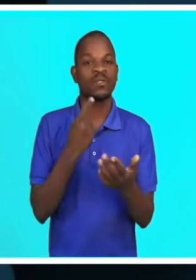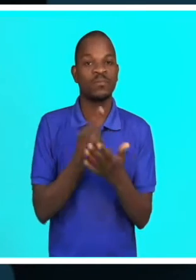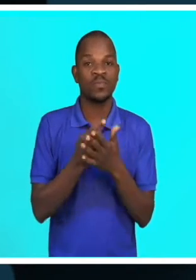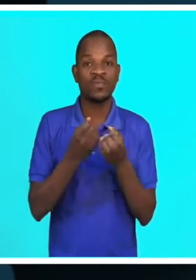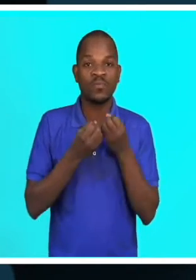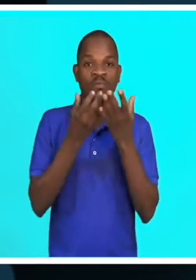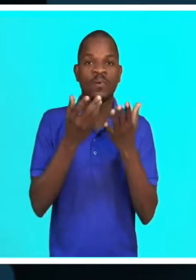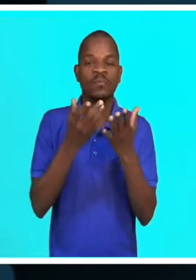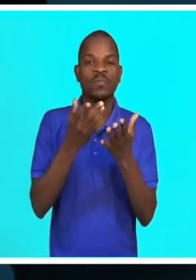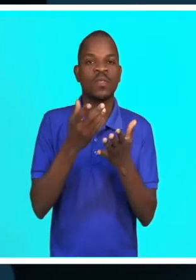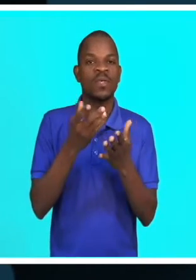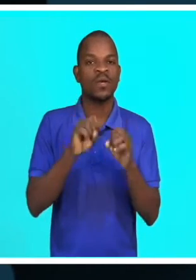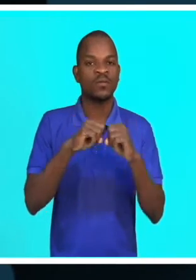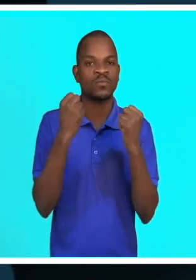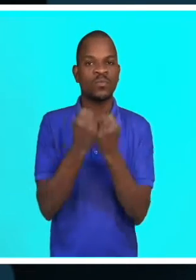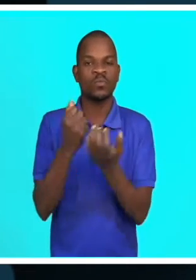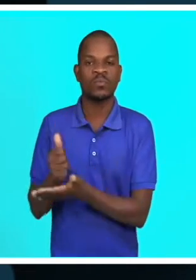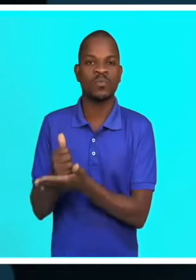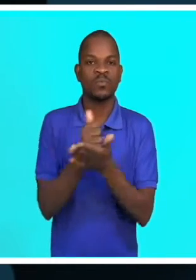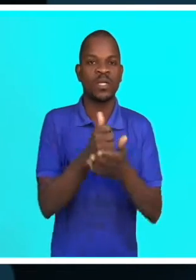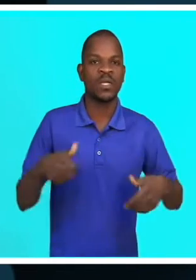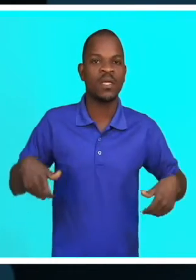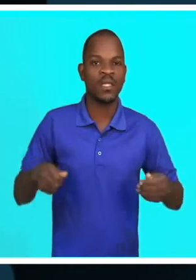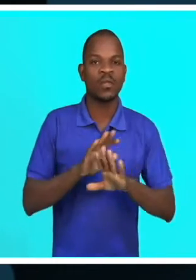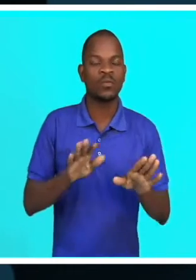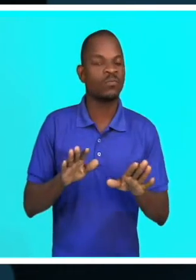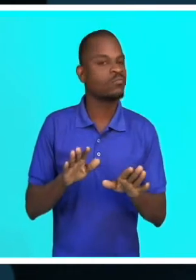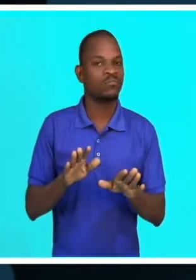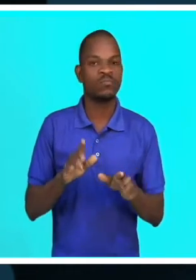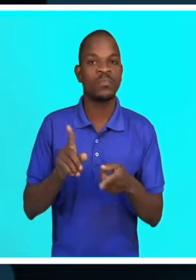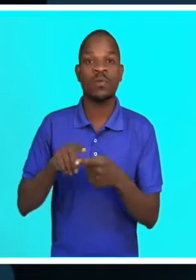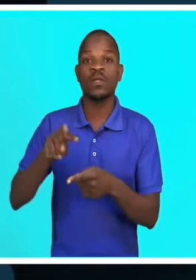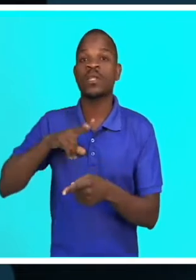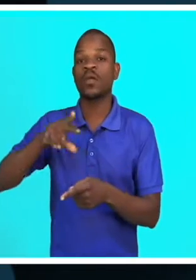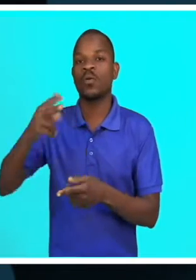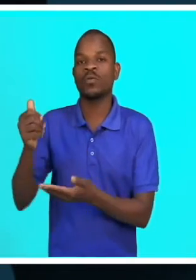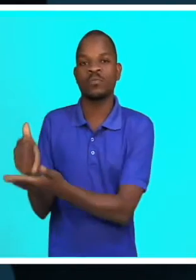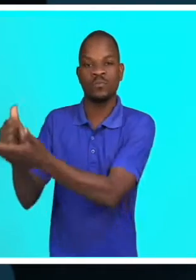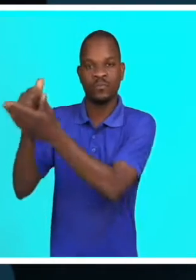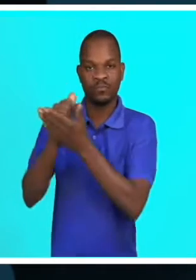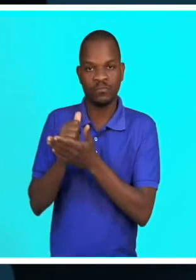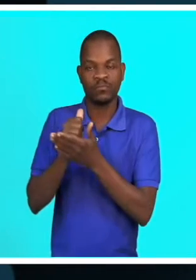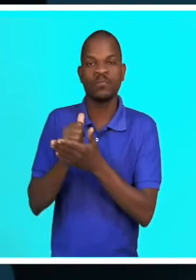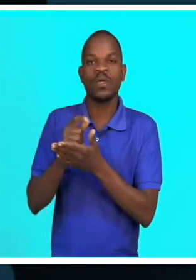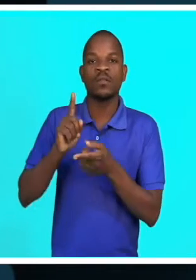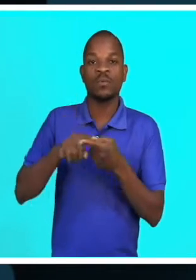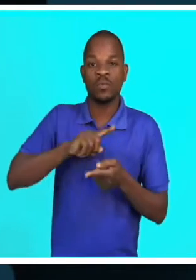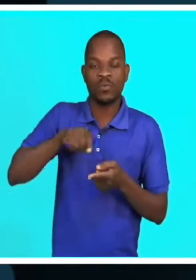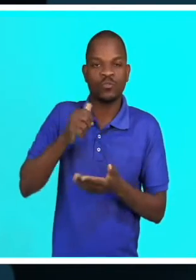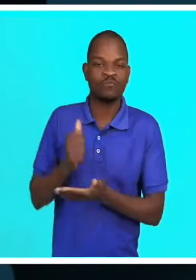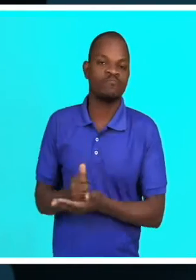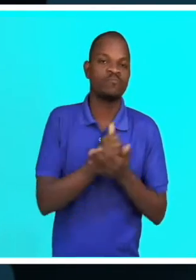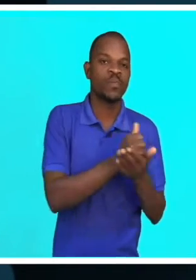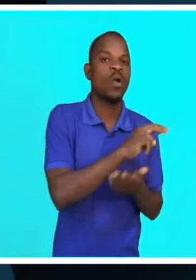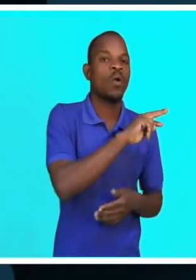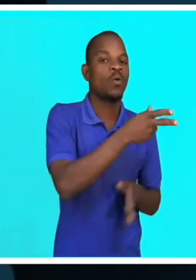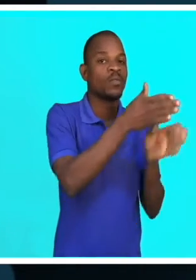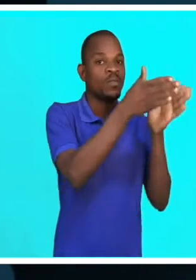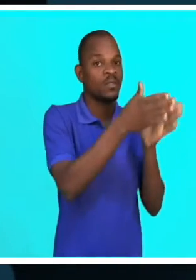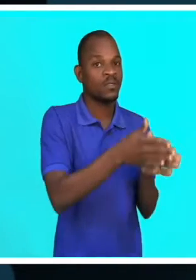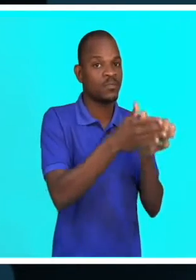referir também que a fundação não só doa cadeiras, como também recebe apoios para fazer a doação. Isto é, quem